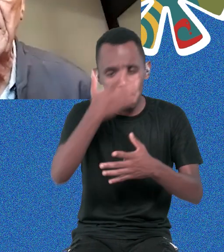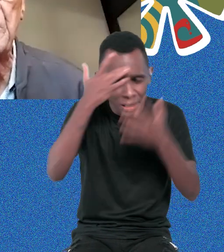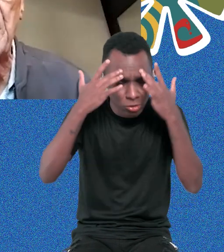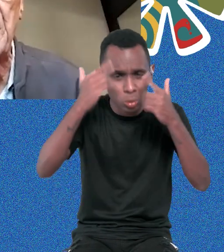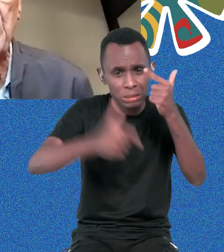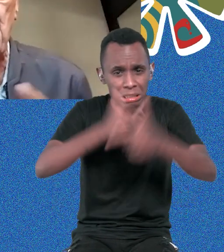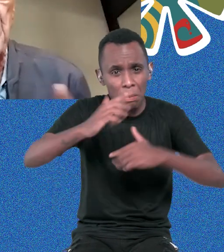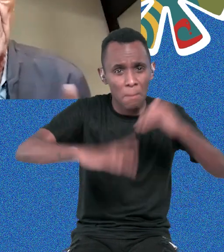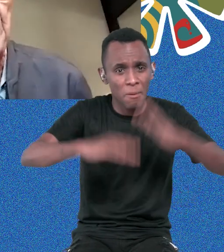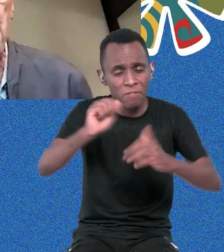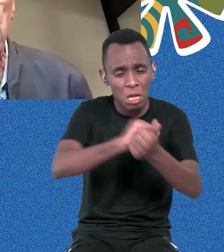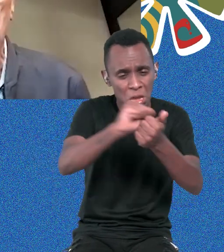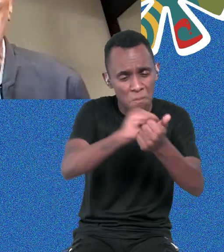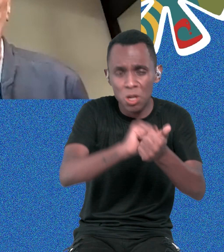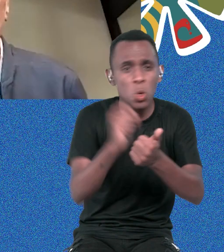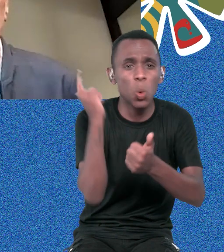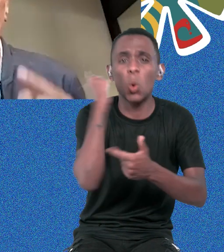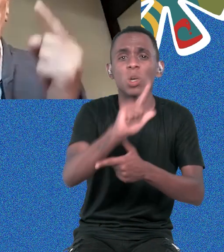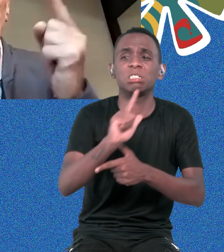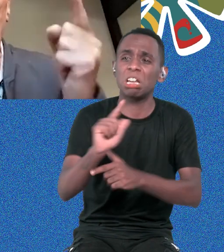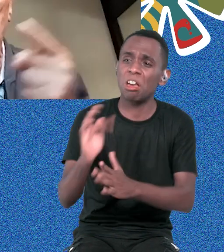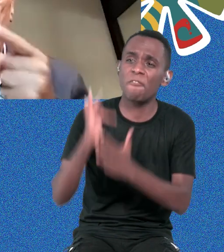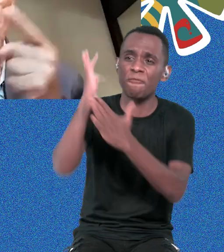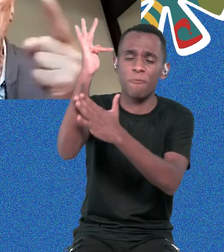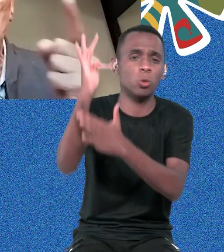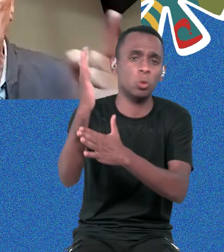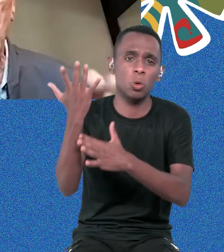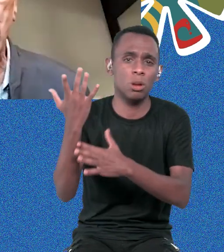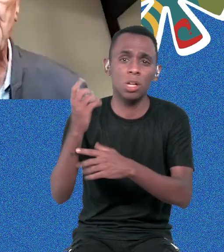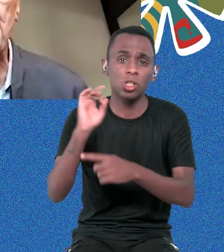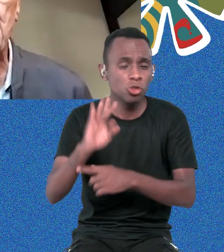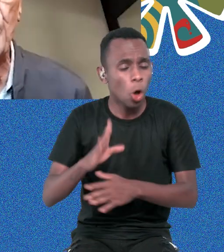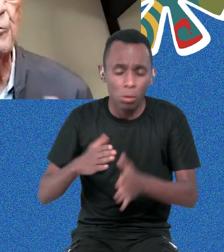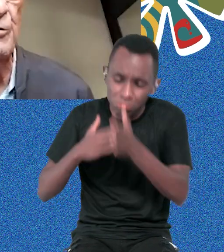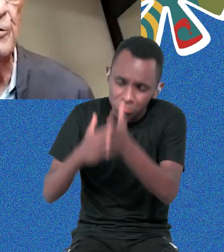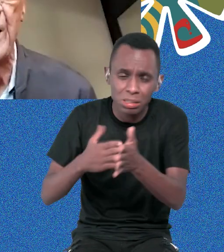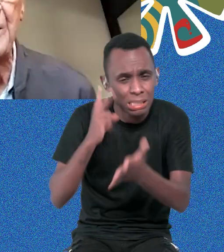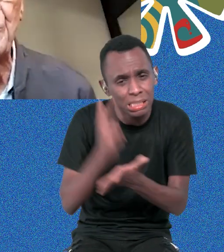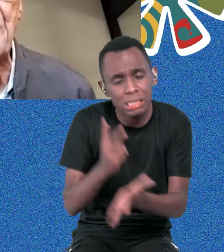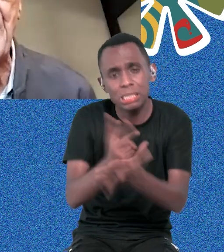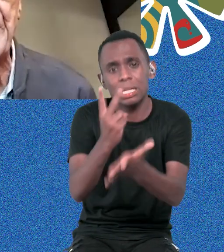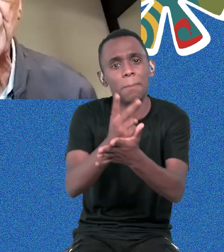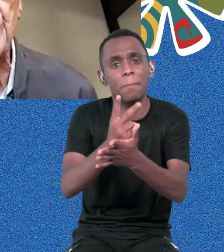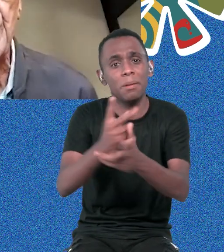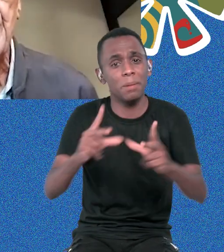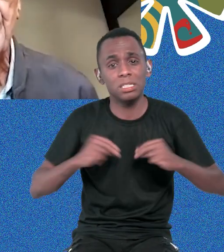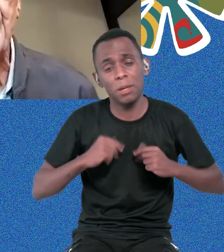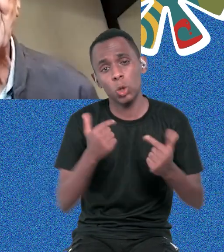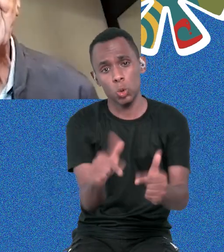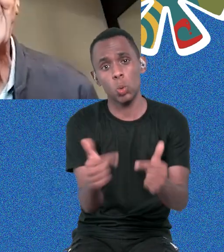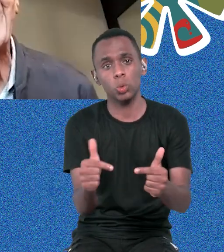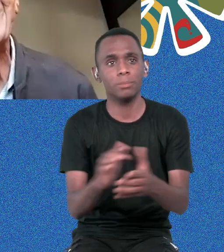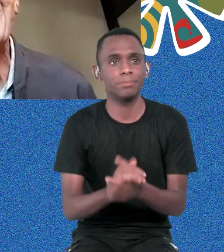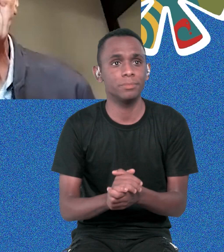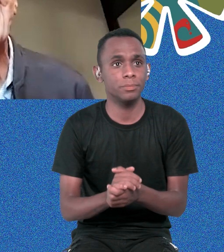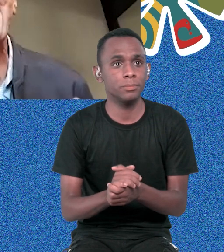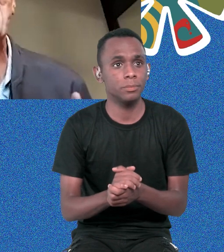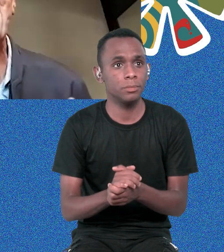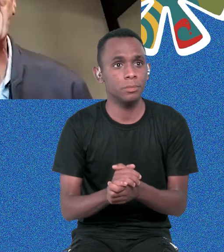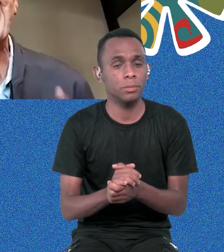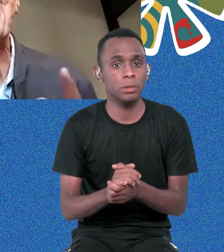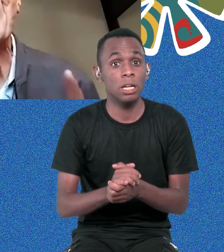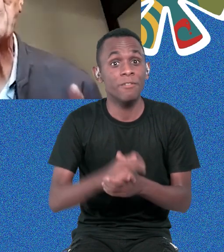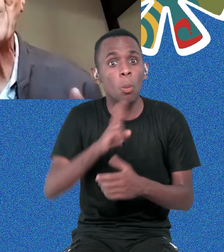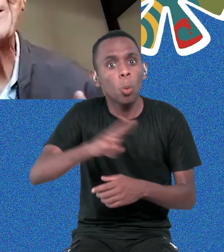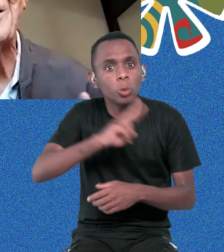mérito para isso, tem que ir todo dia bem cedo. O que está pendurado recolhendo a basura, não tem méritos. Vamos tentar dar